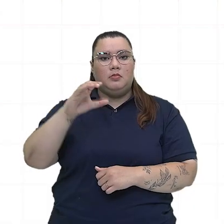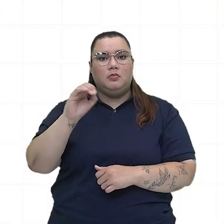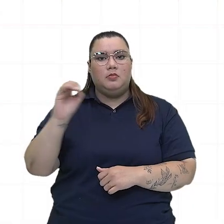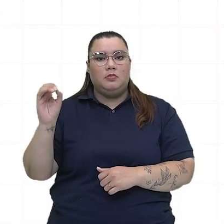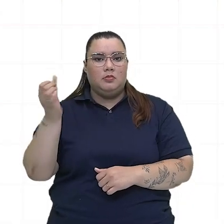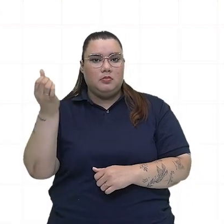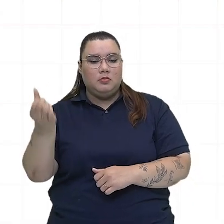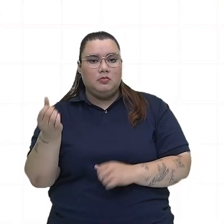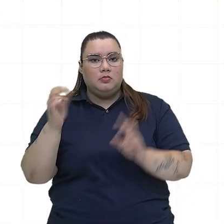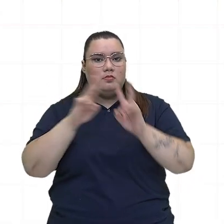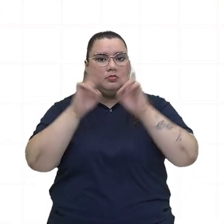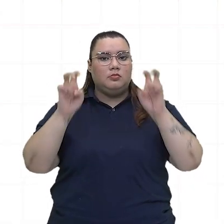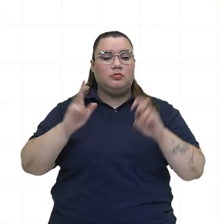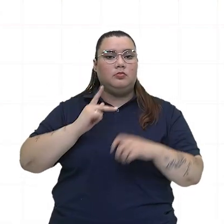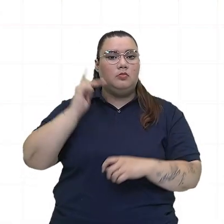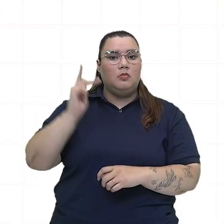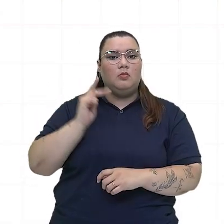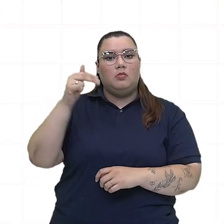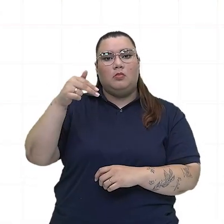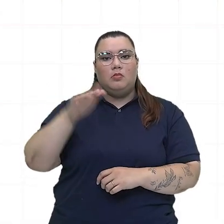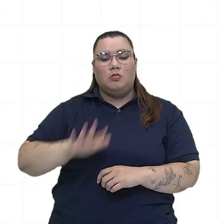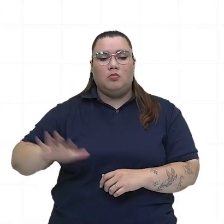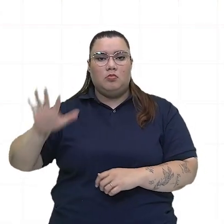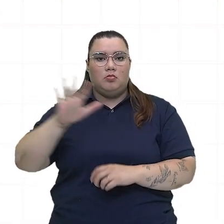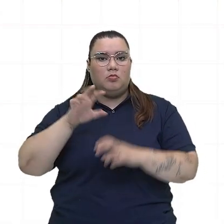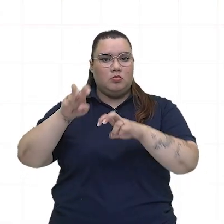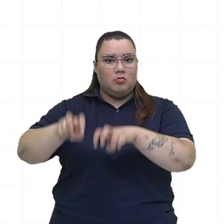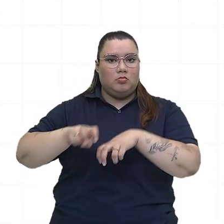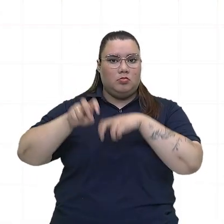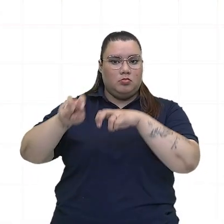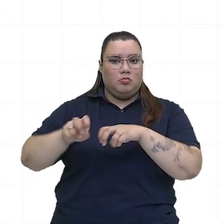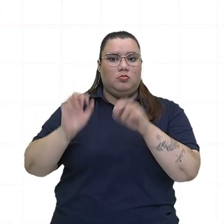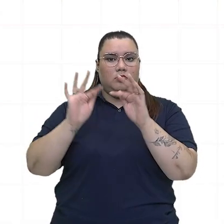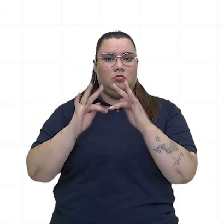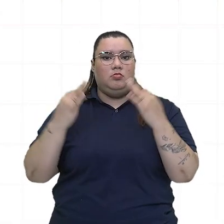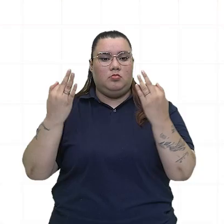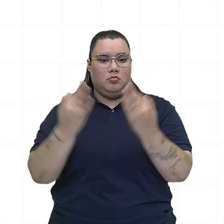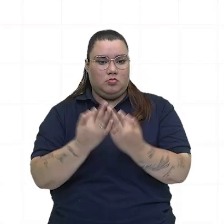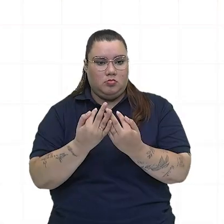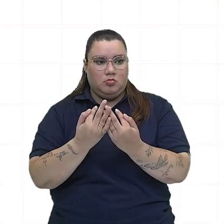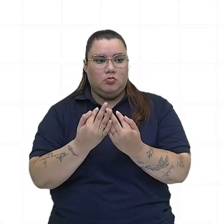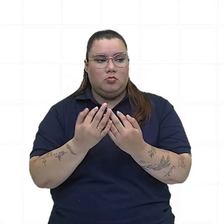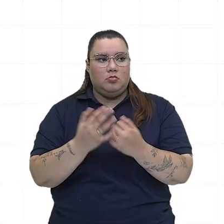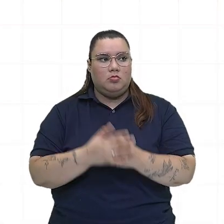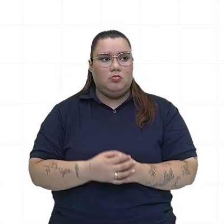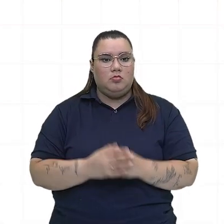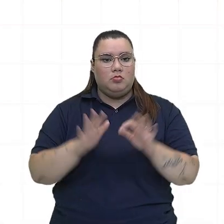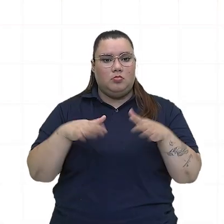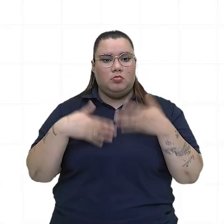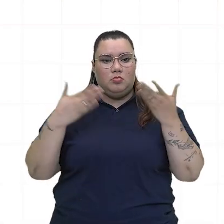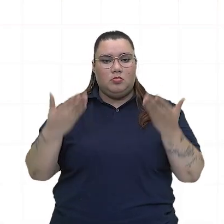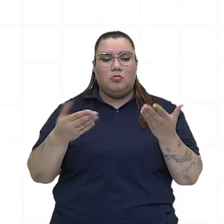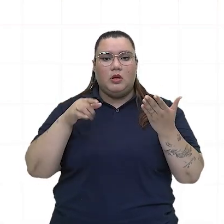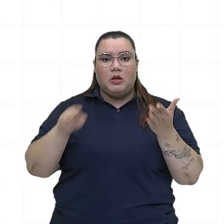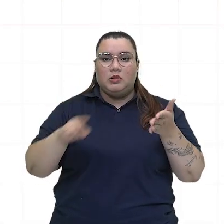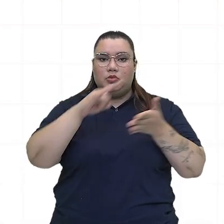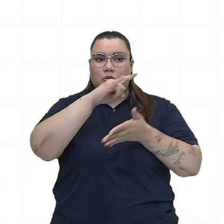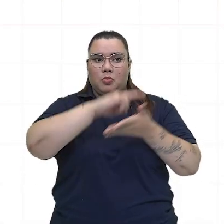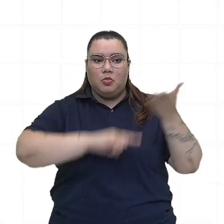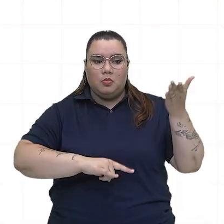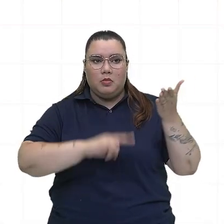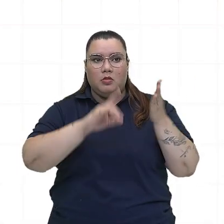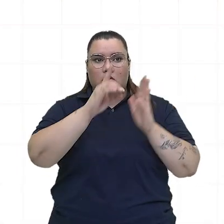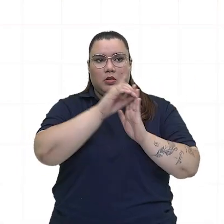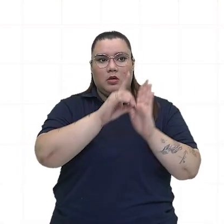11.326/2006 sobre a Política Nacional de Agricultura Familiar. Então, esse decreto ele